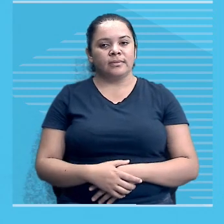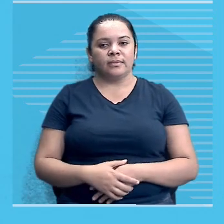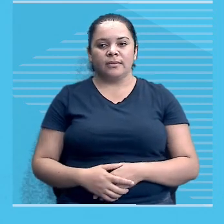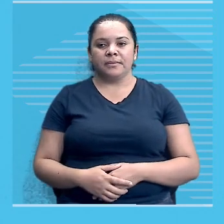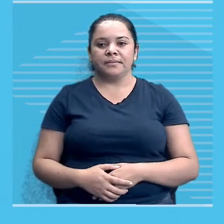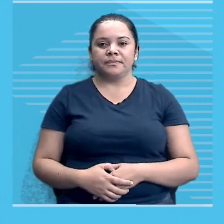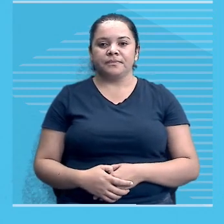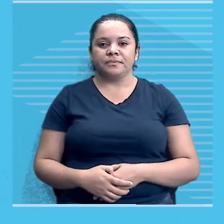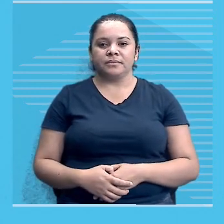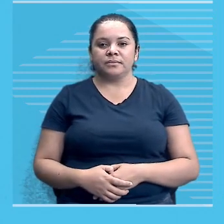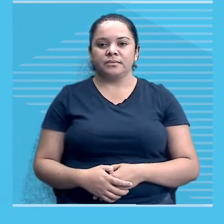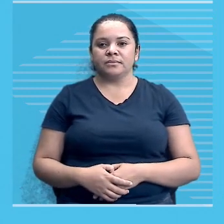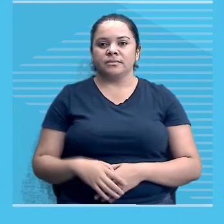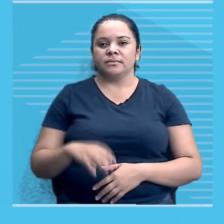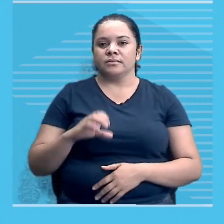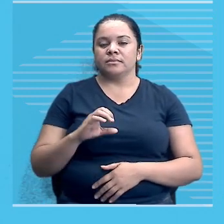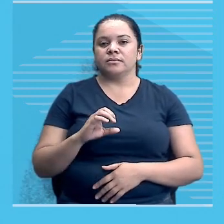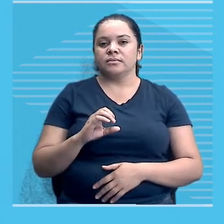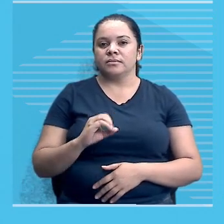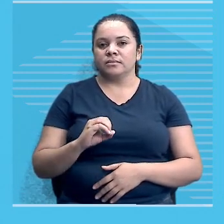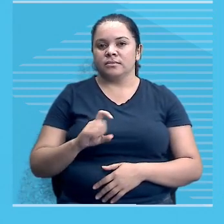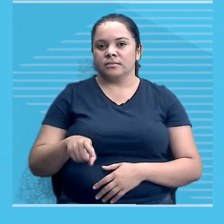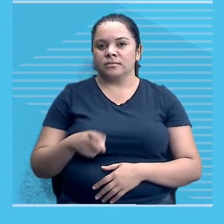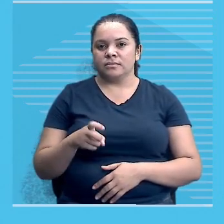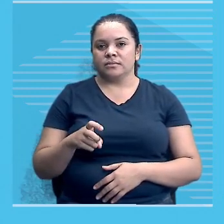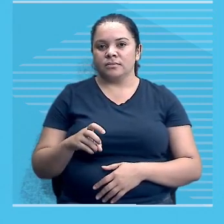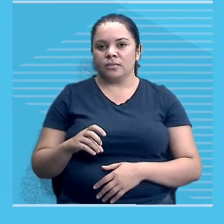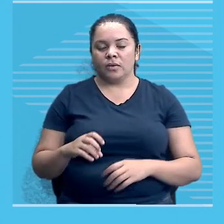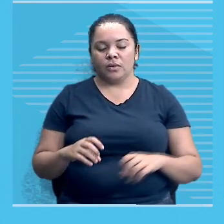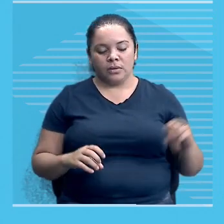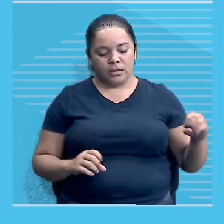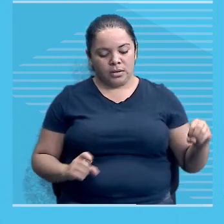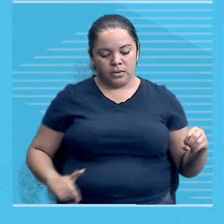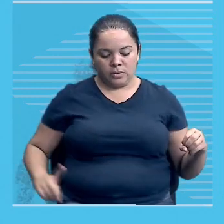0,5 um número que está entre 0 e 1